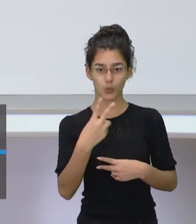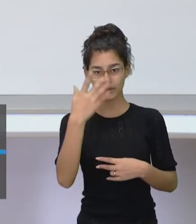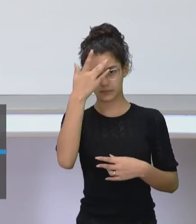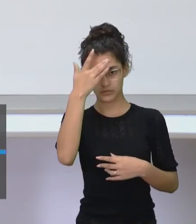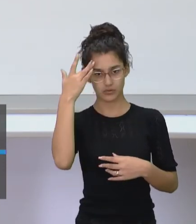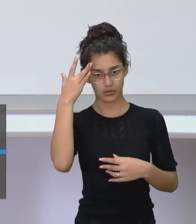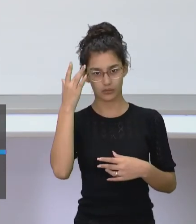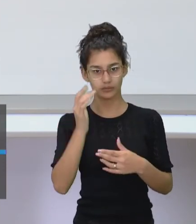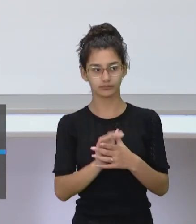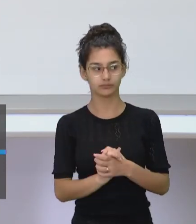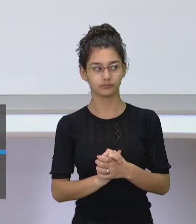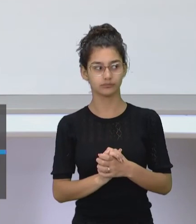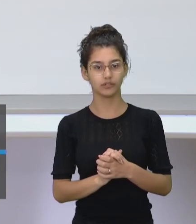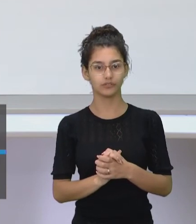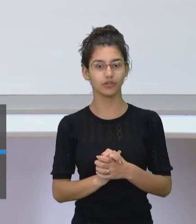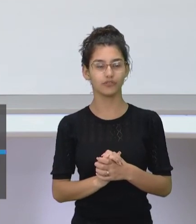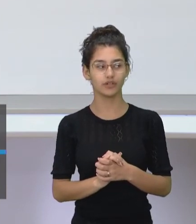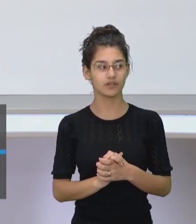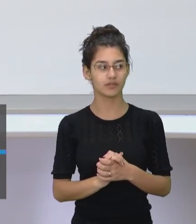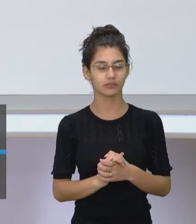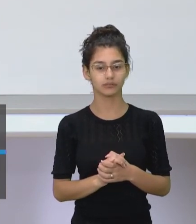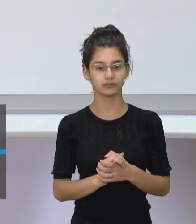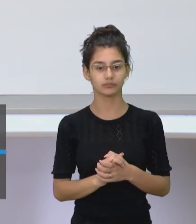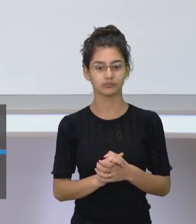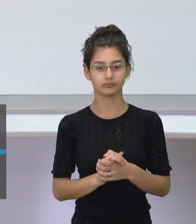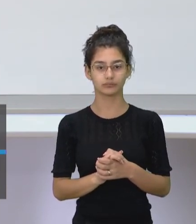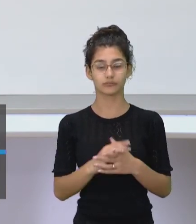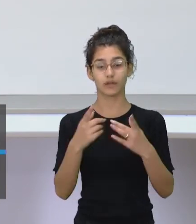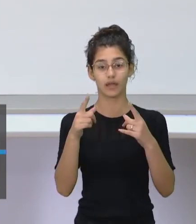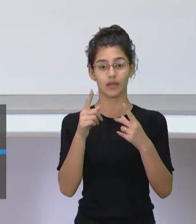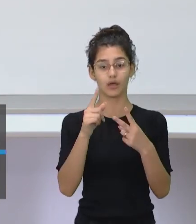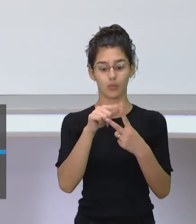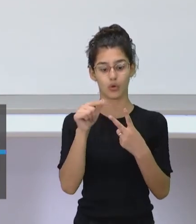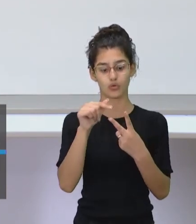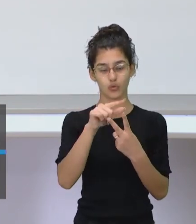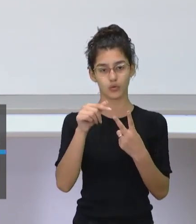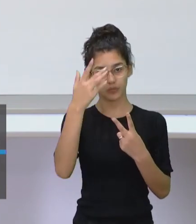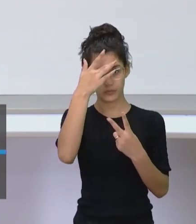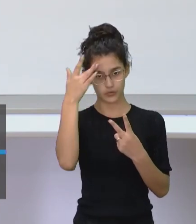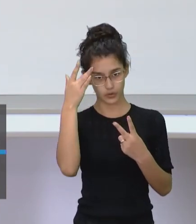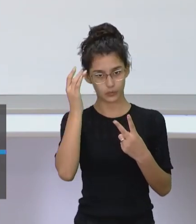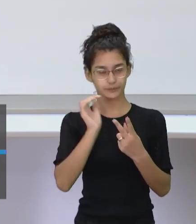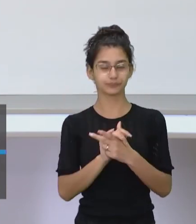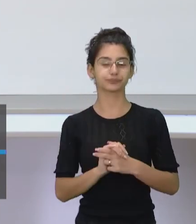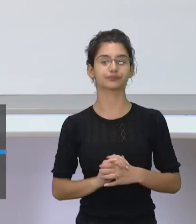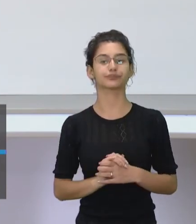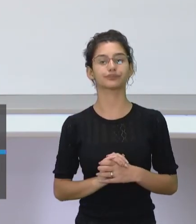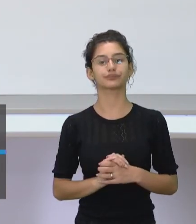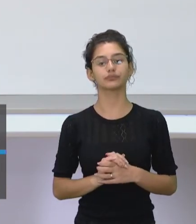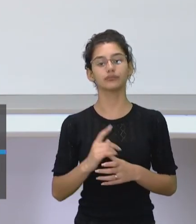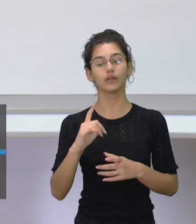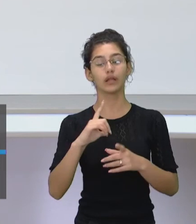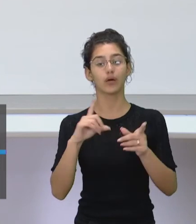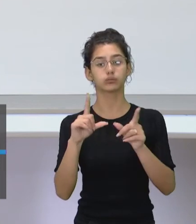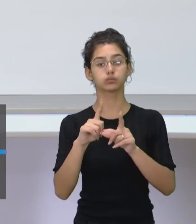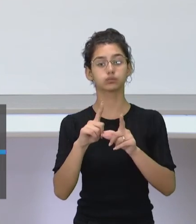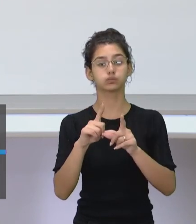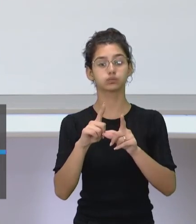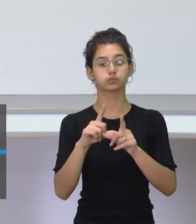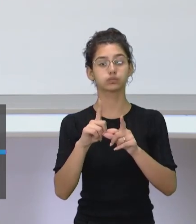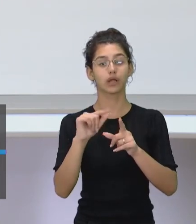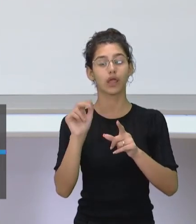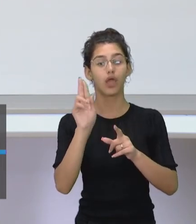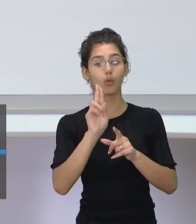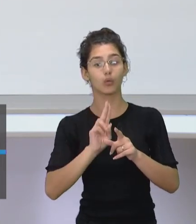um conquistador espanhol, e Montezuma, que é um imperador asteca, a alteridade ela foi